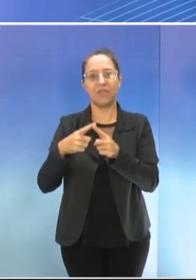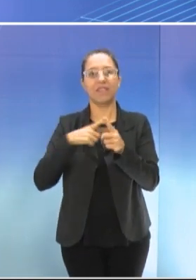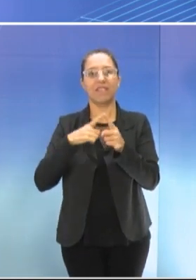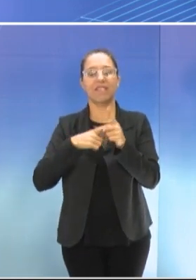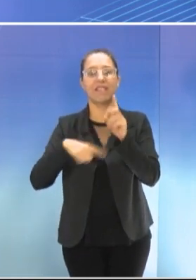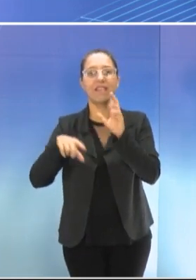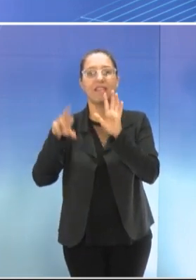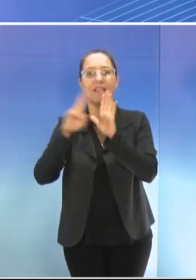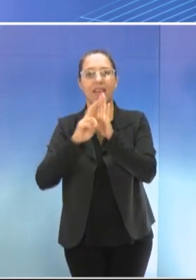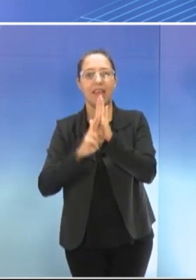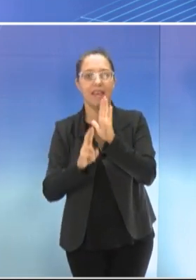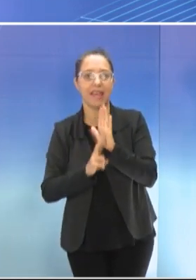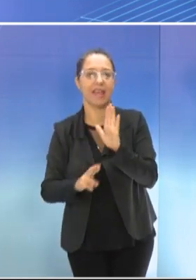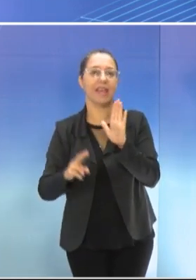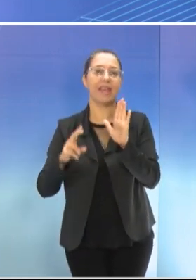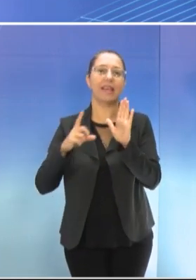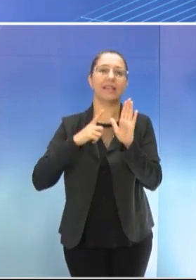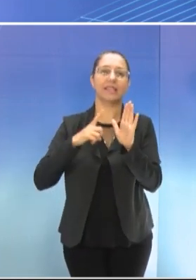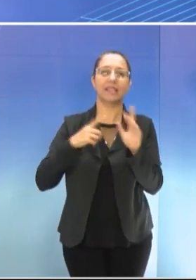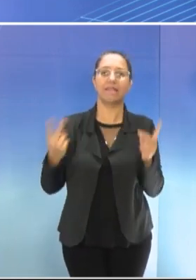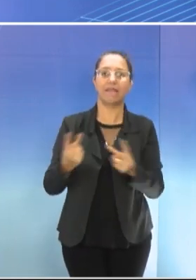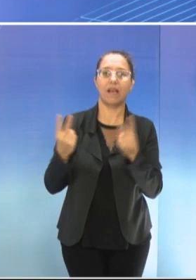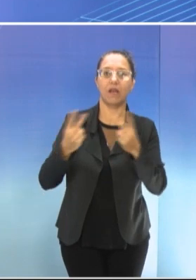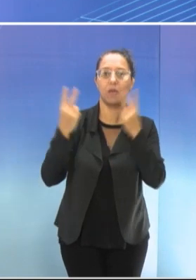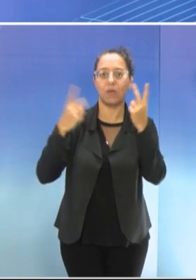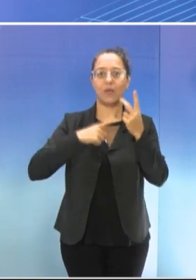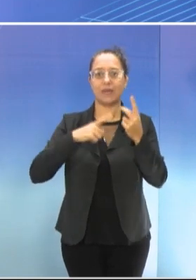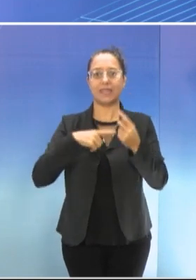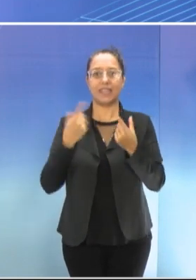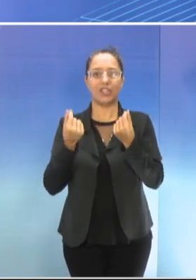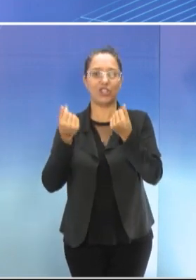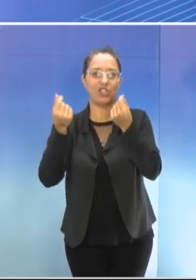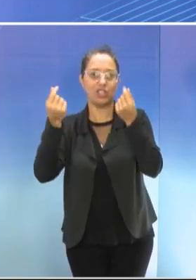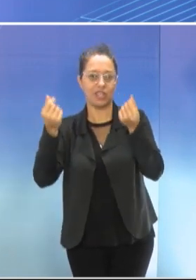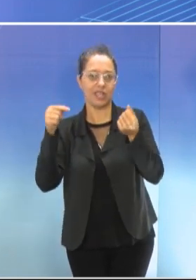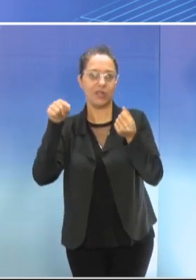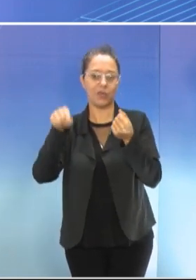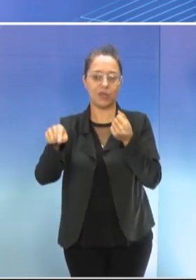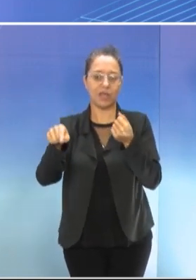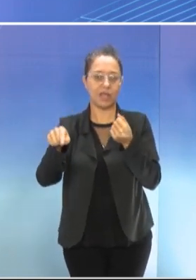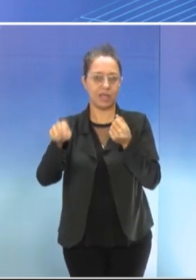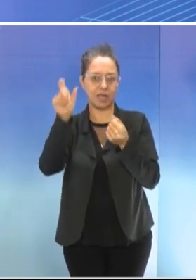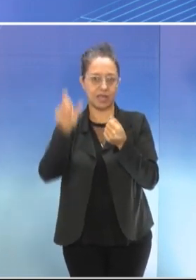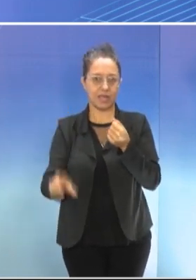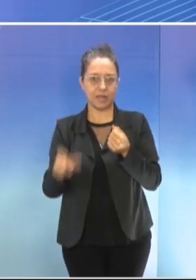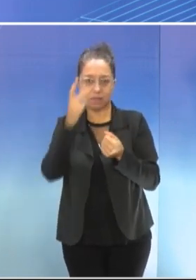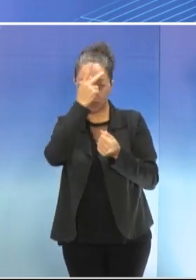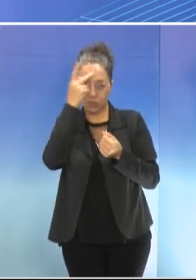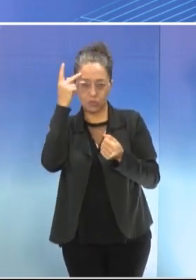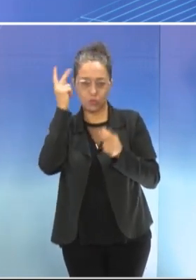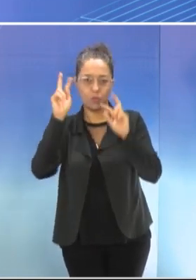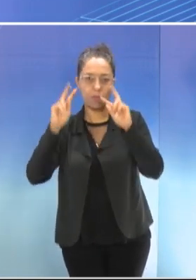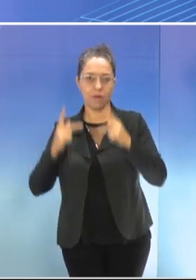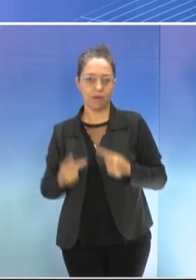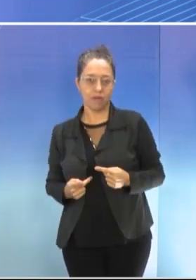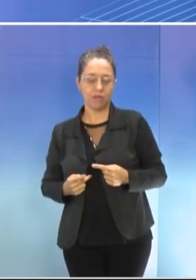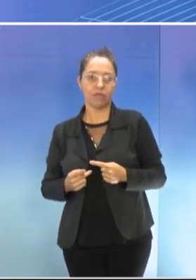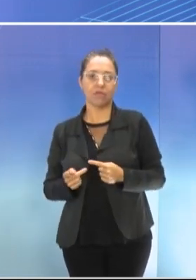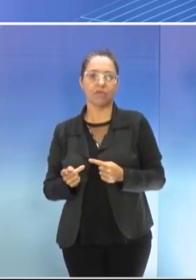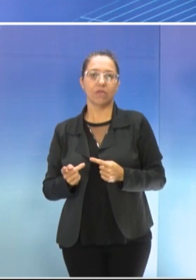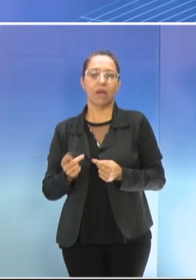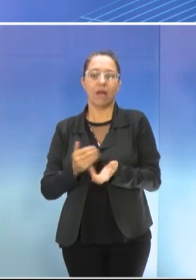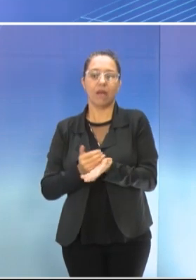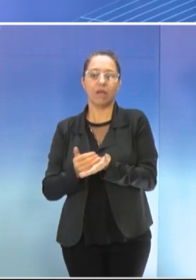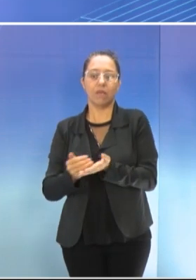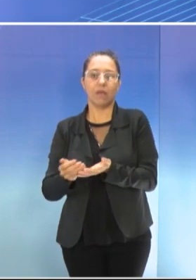a sociedade cria valores, dinheiro, e isso vai fazer com que o ser humano se torne mal.